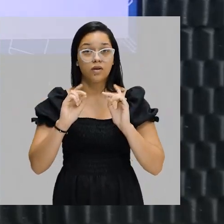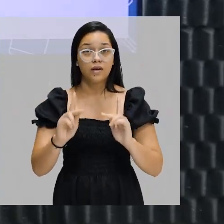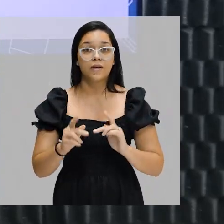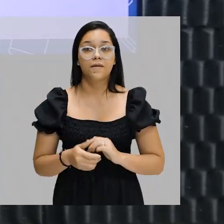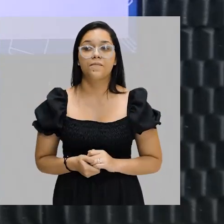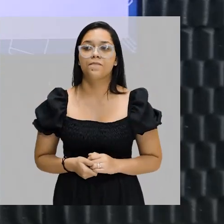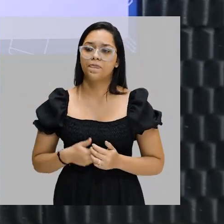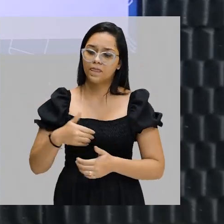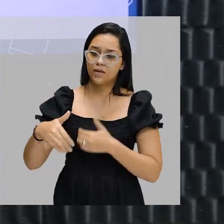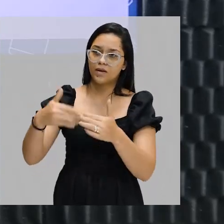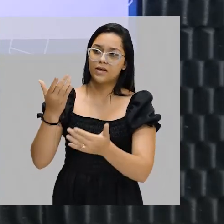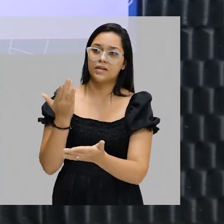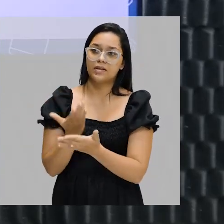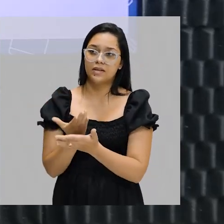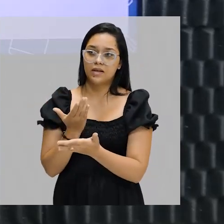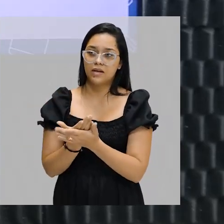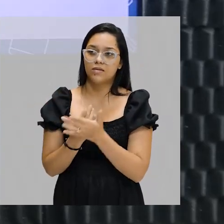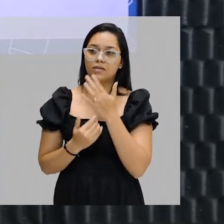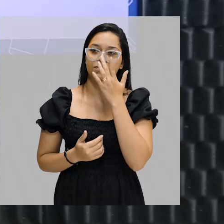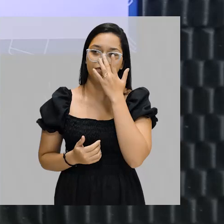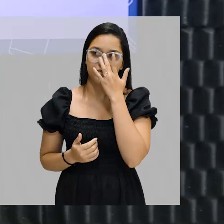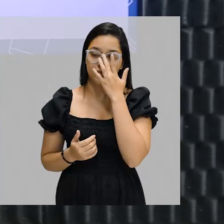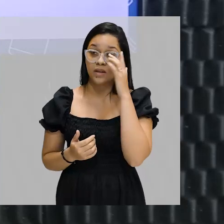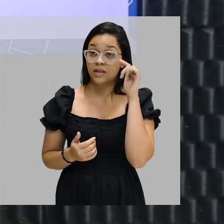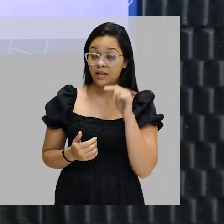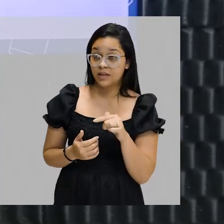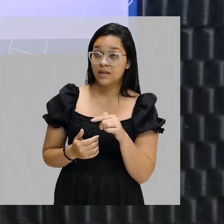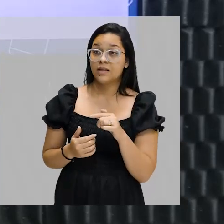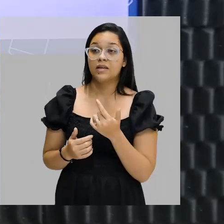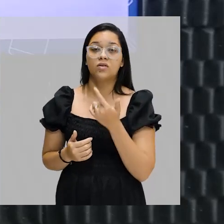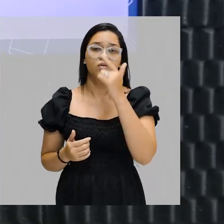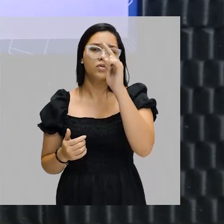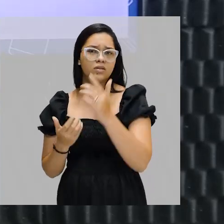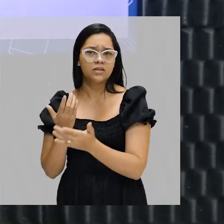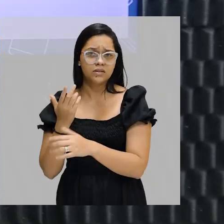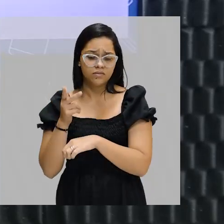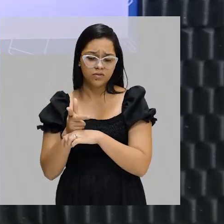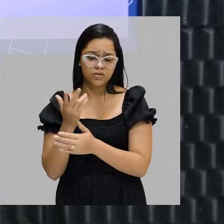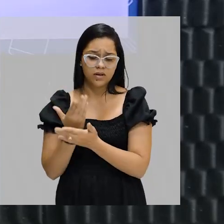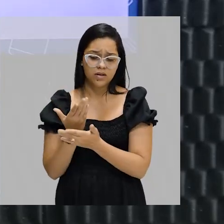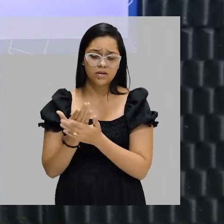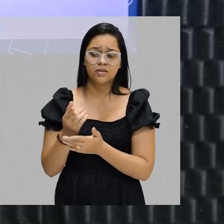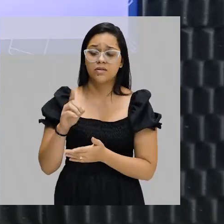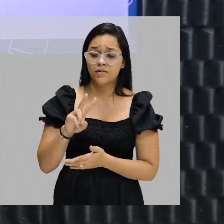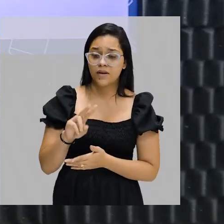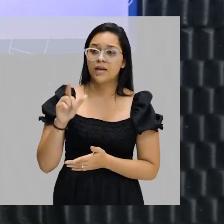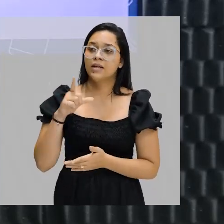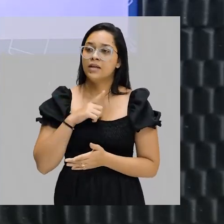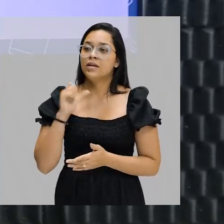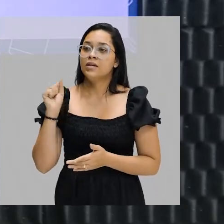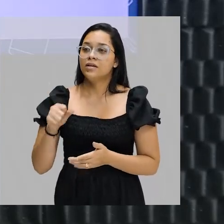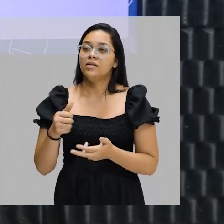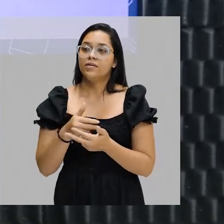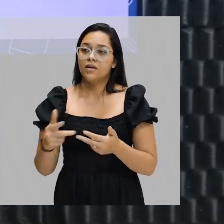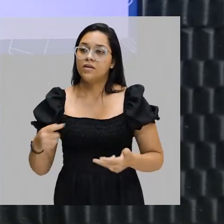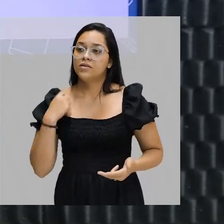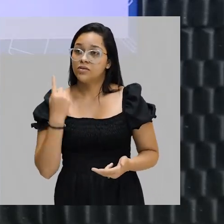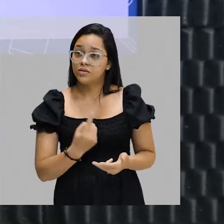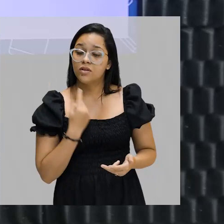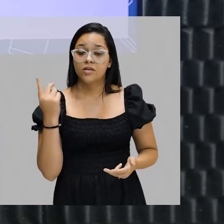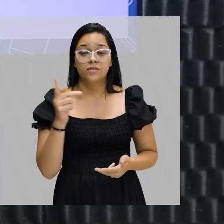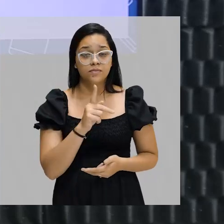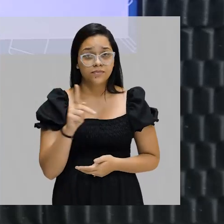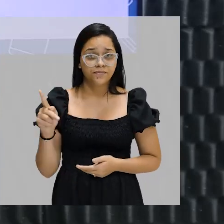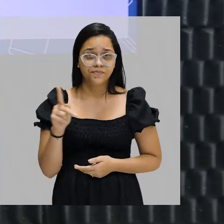no decorrer da aula aqui e em outras aulas você vai se deparar com muitos de nós né